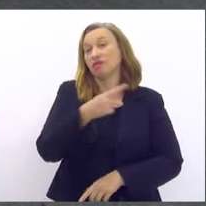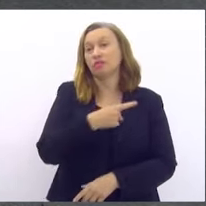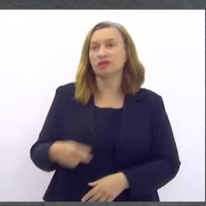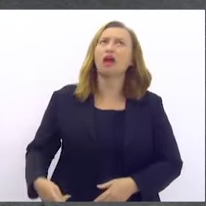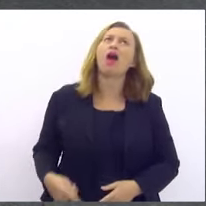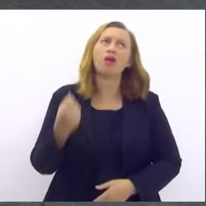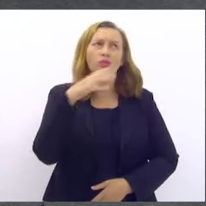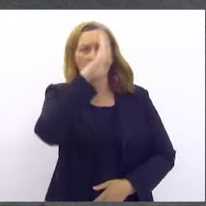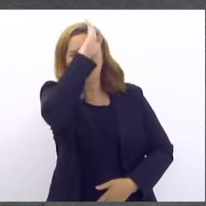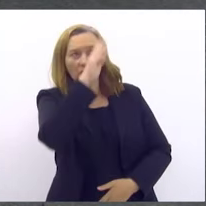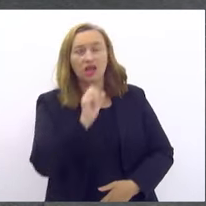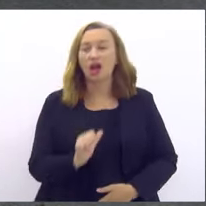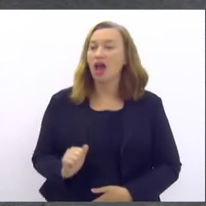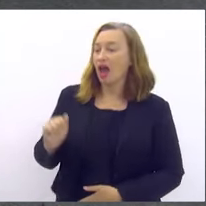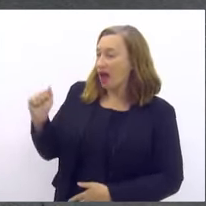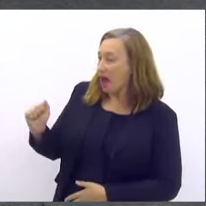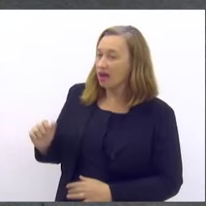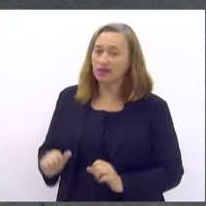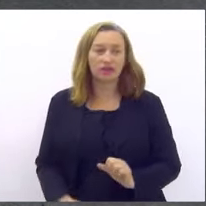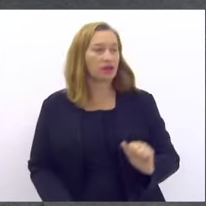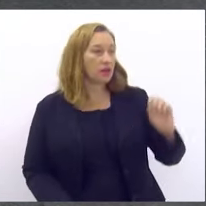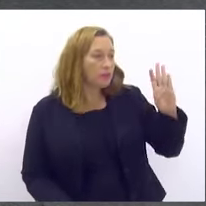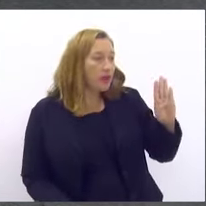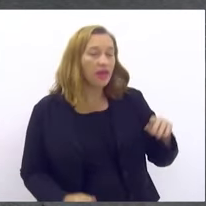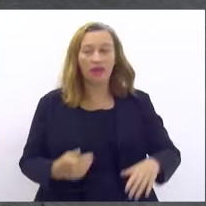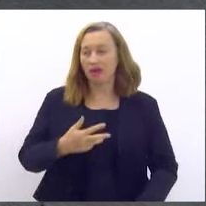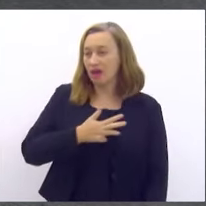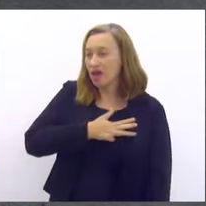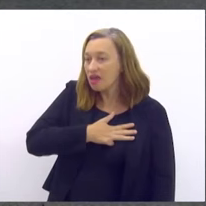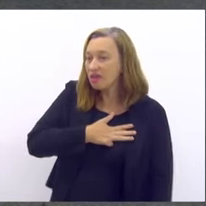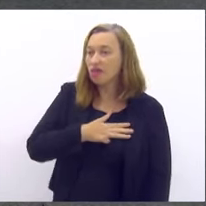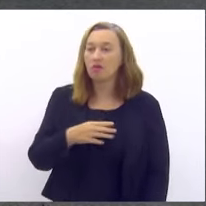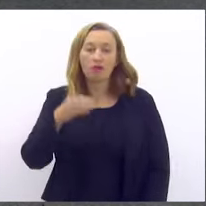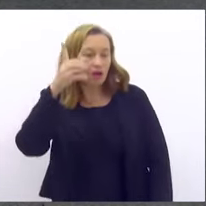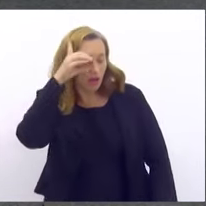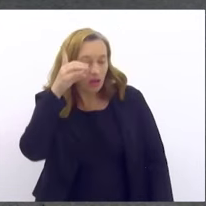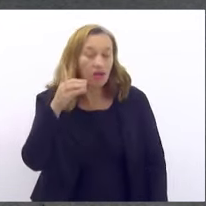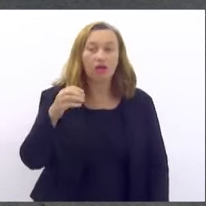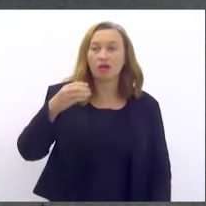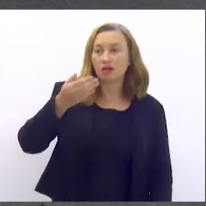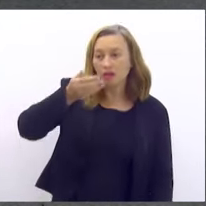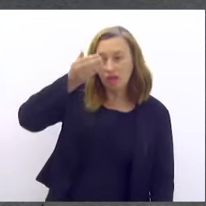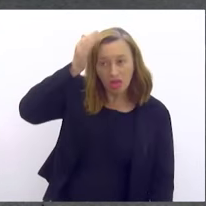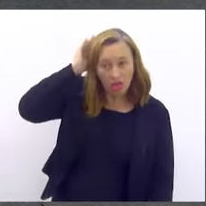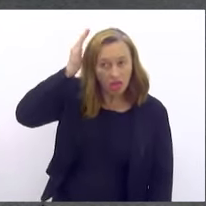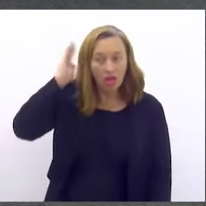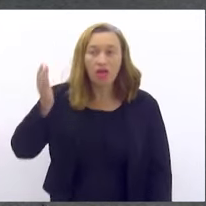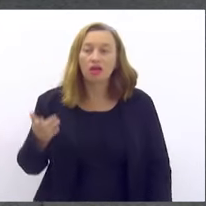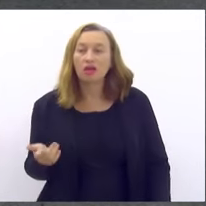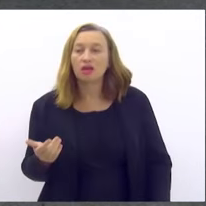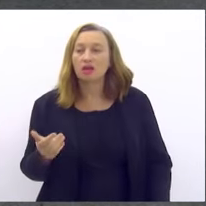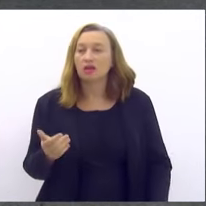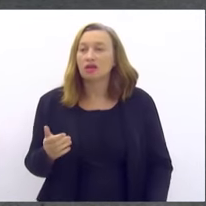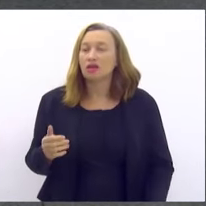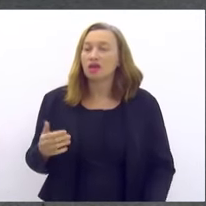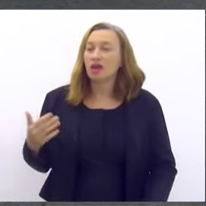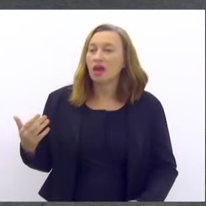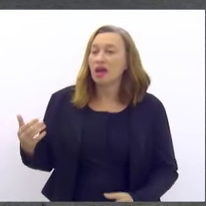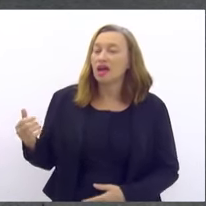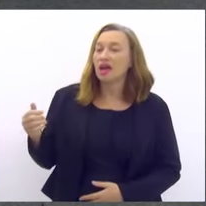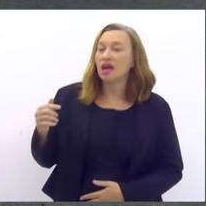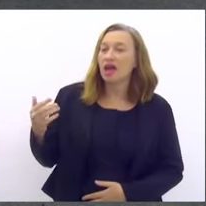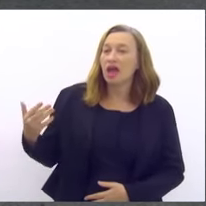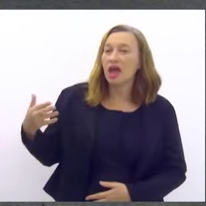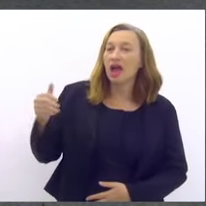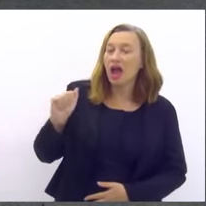Ah é o fulano Ah é o Lula Ah é a Dilma é o Fernando Henrique é não sei o quem é o Zezinho que vem aí que pensa